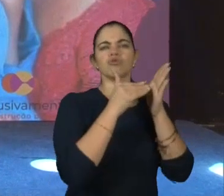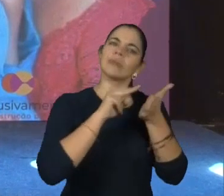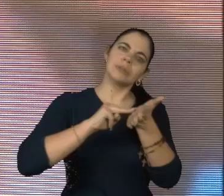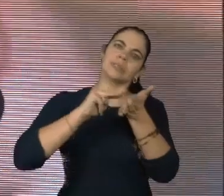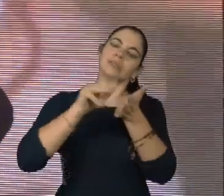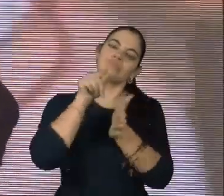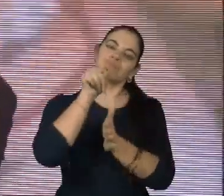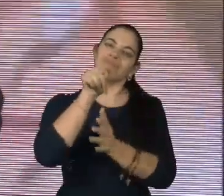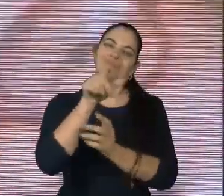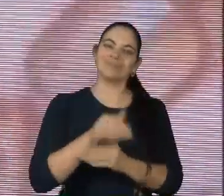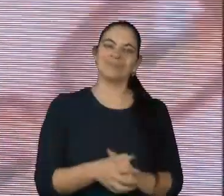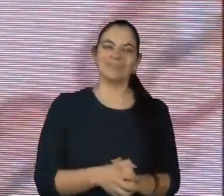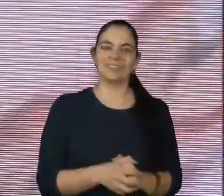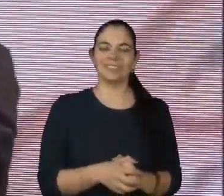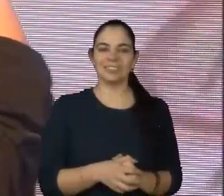vocês...